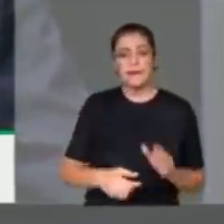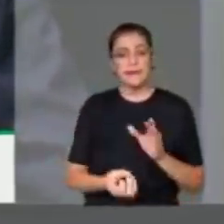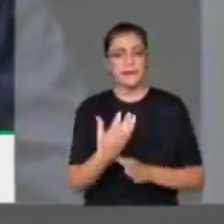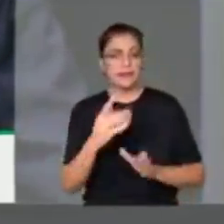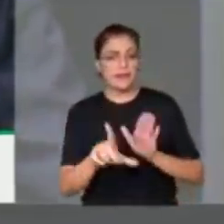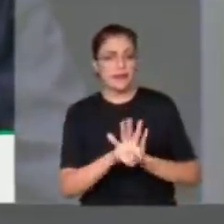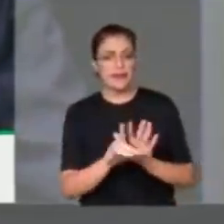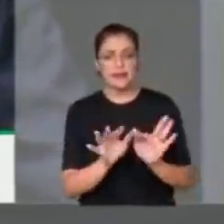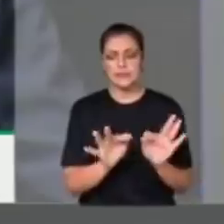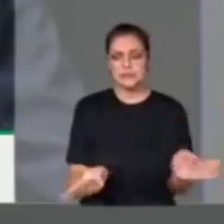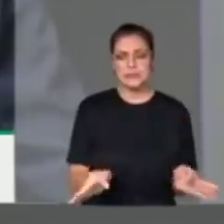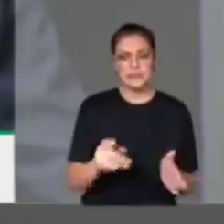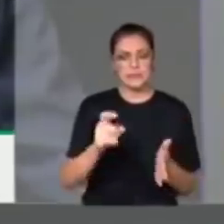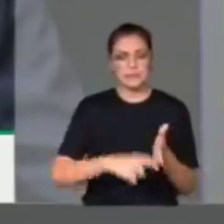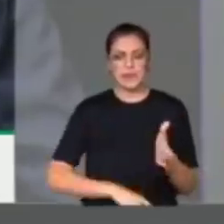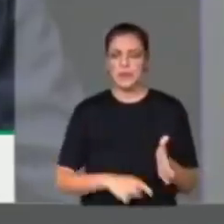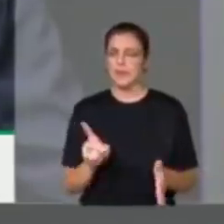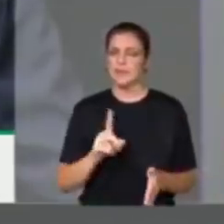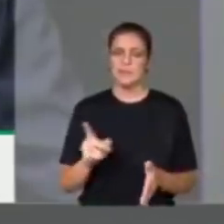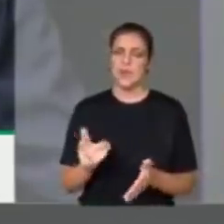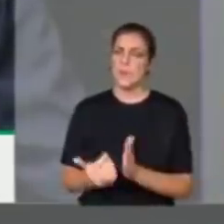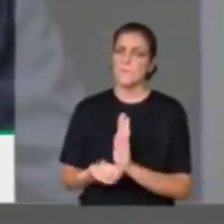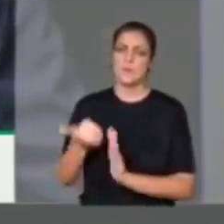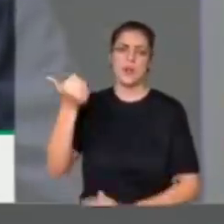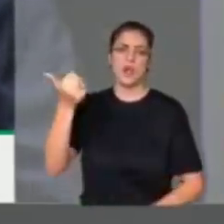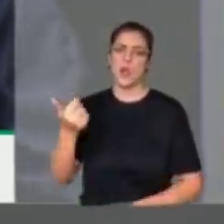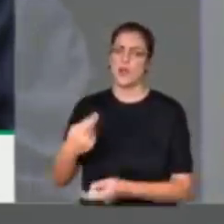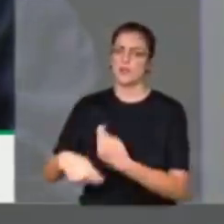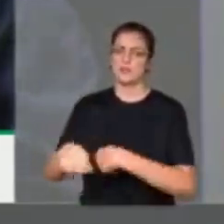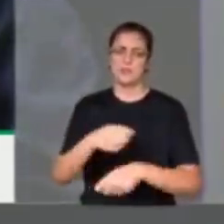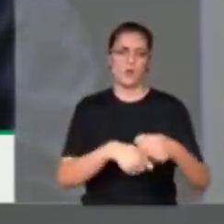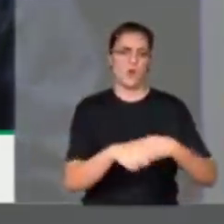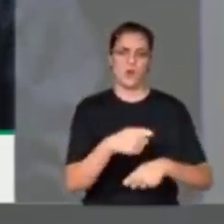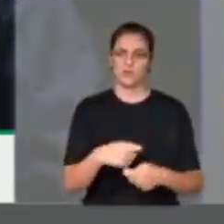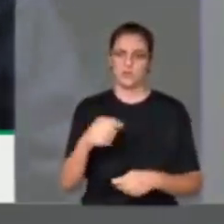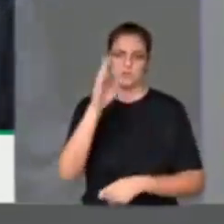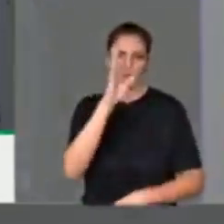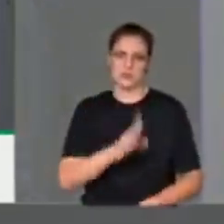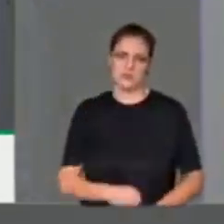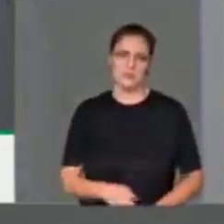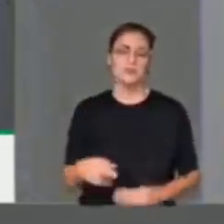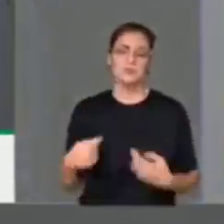renda. O empreendedorismo gera e é isso que precisa ser incentivado via reforma tributária. Obrigado, presidente.